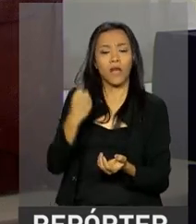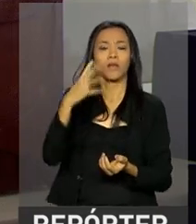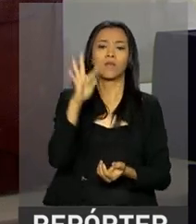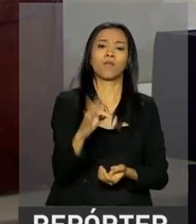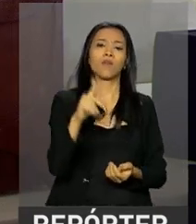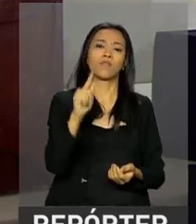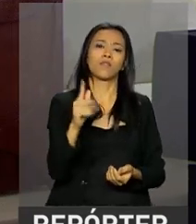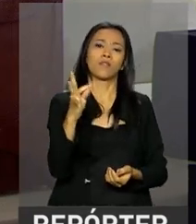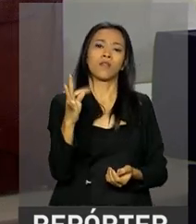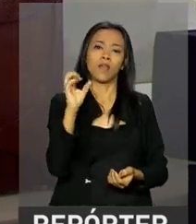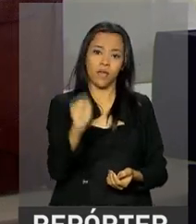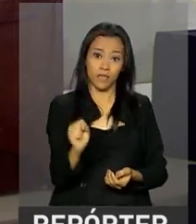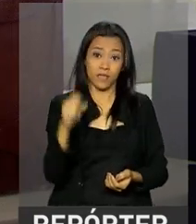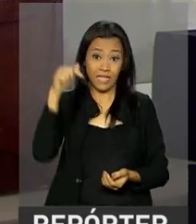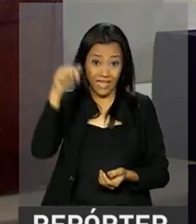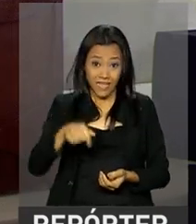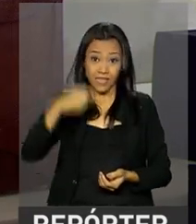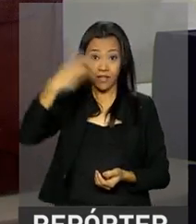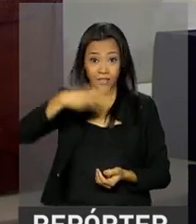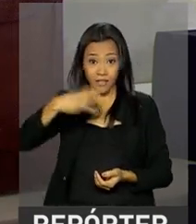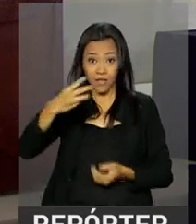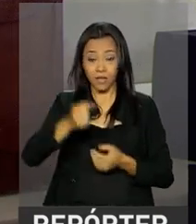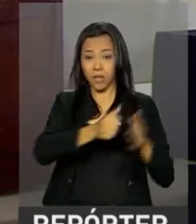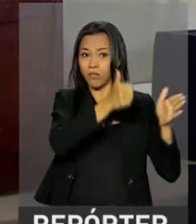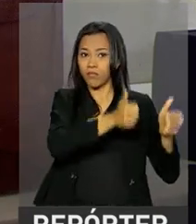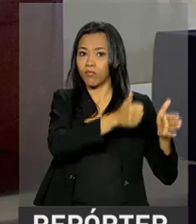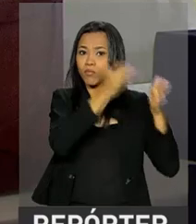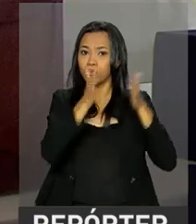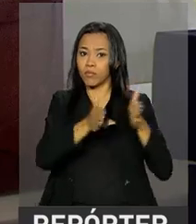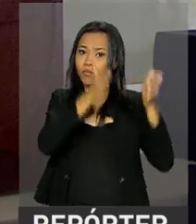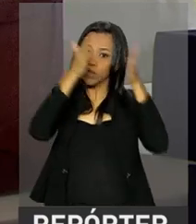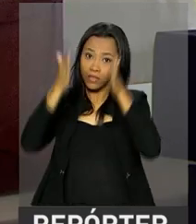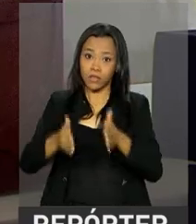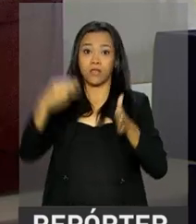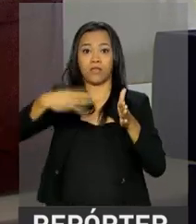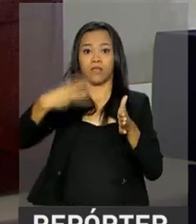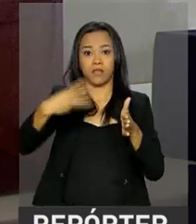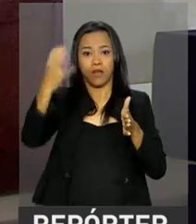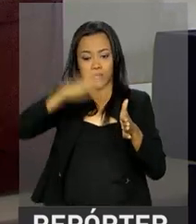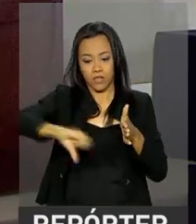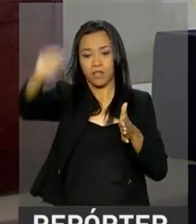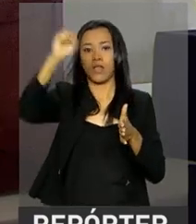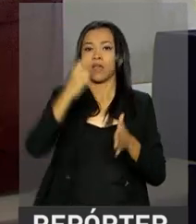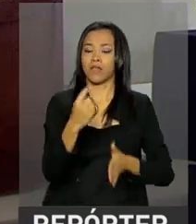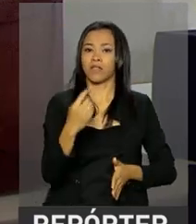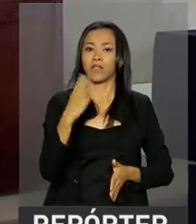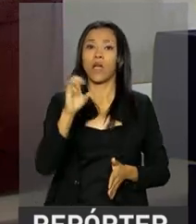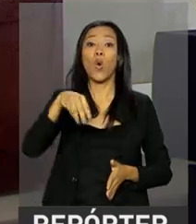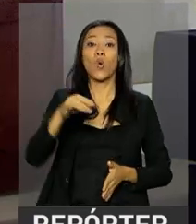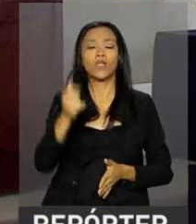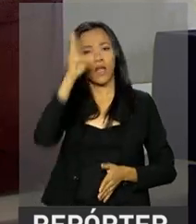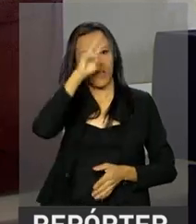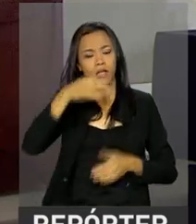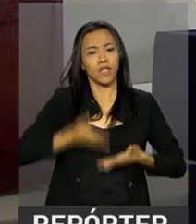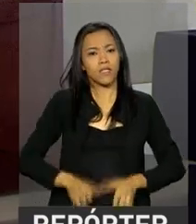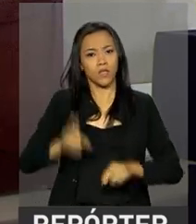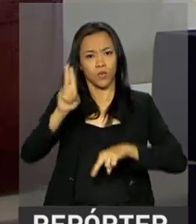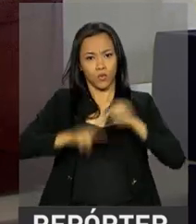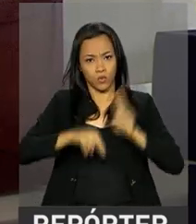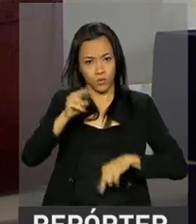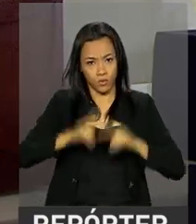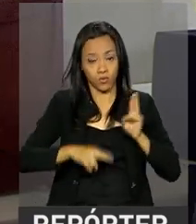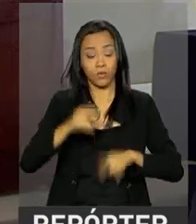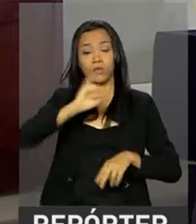nessa etapa, nessa terceira fase, serão atendidos, só para lembrar, os trabalhadores que nasceram nos meses de junho, julho e